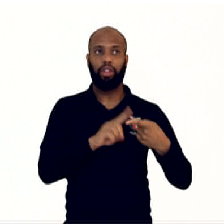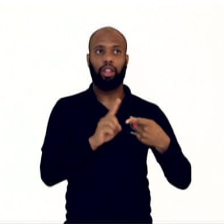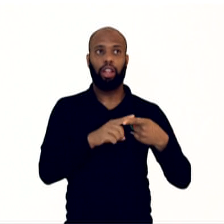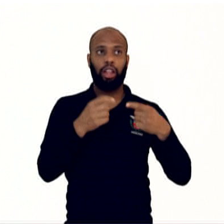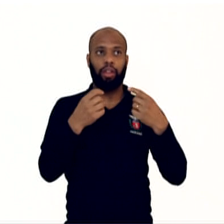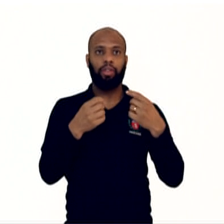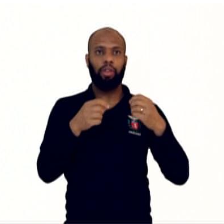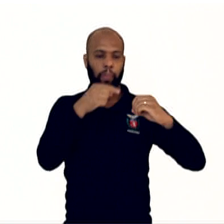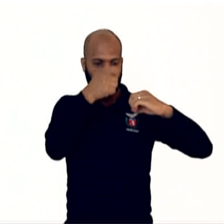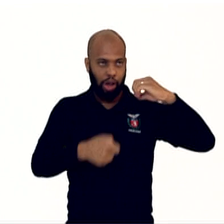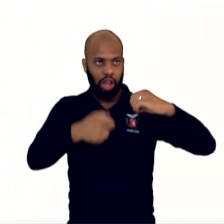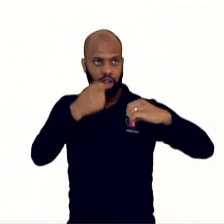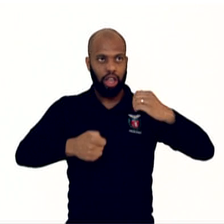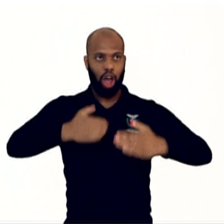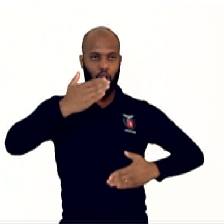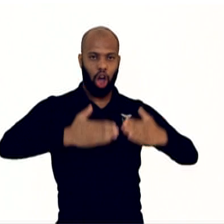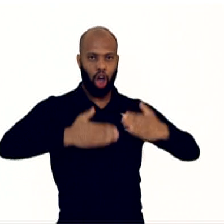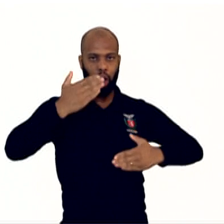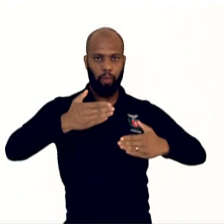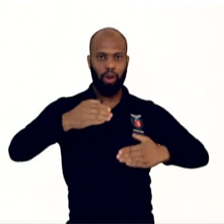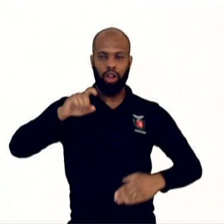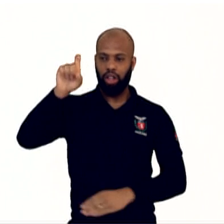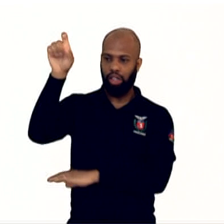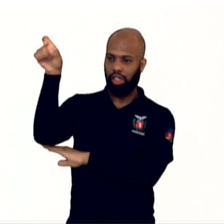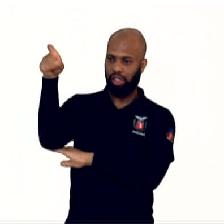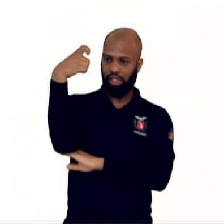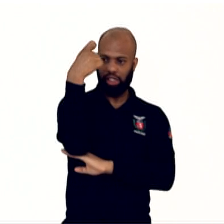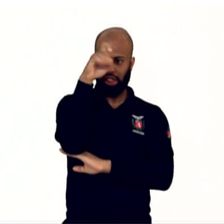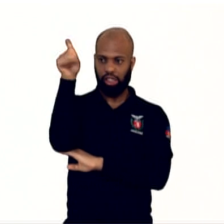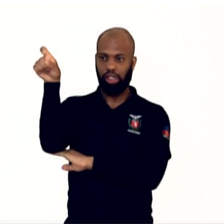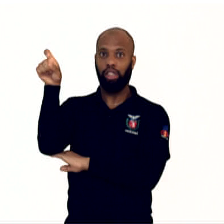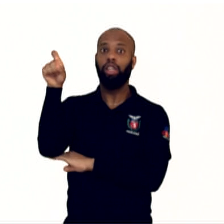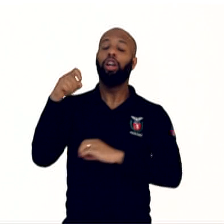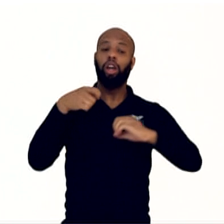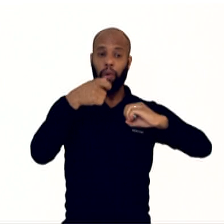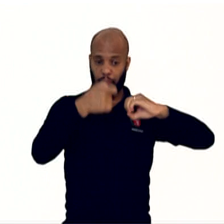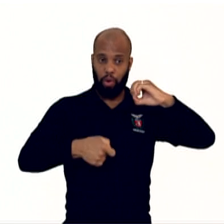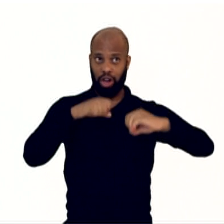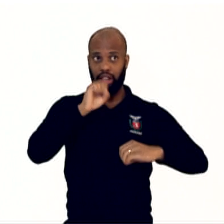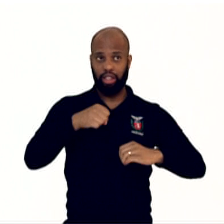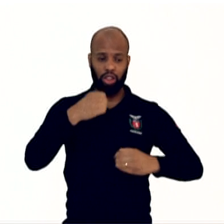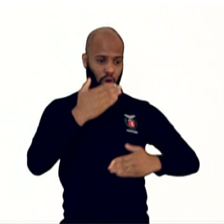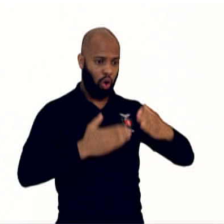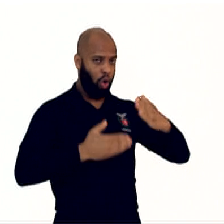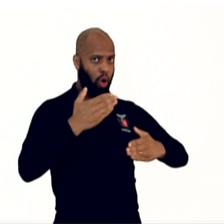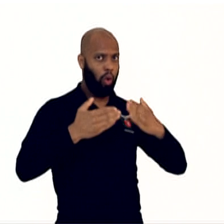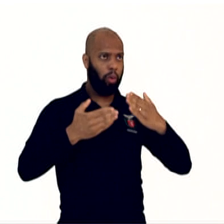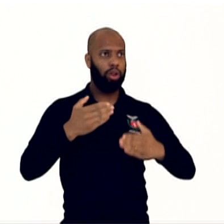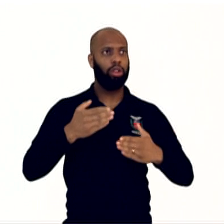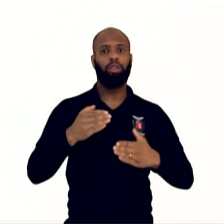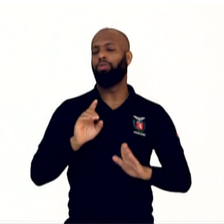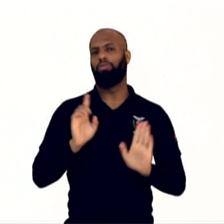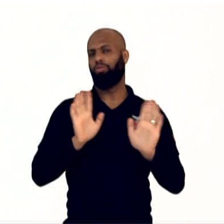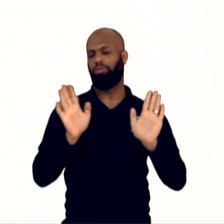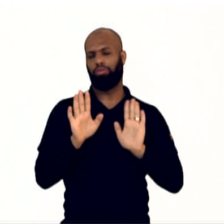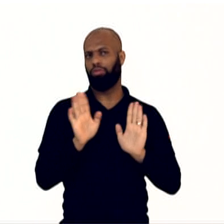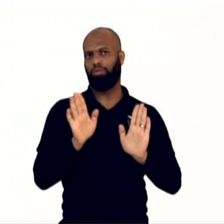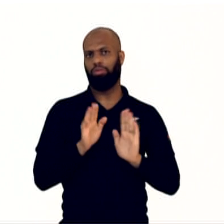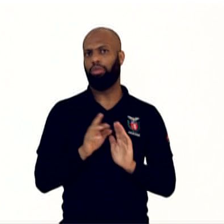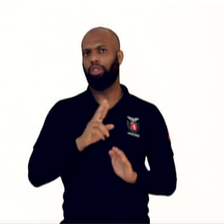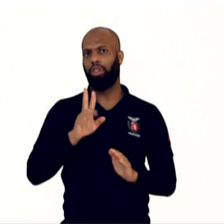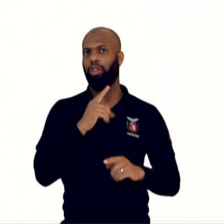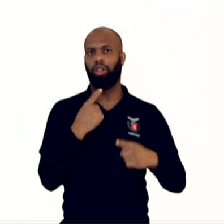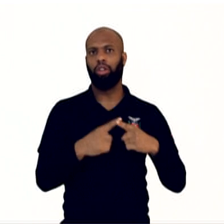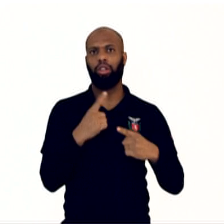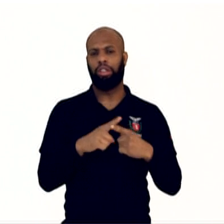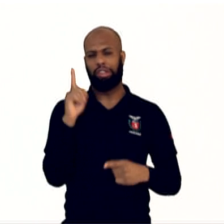polias, robôs e guindastes. Gente, polia é, tá? Robô e guindaste, robô nem, né, nem vou nem entrar nesse detalhe, porque ele é uma